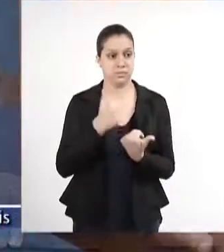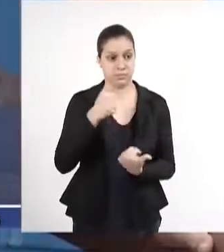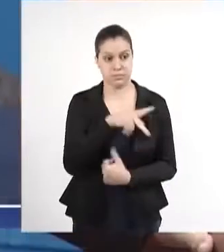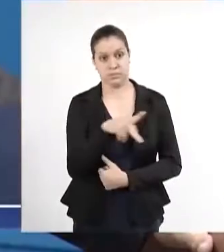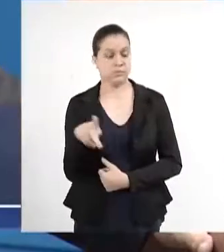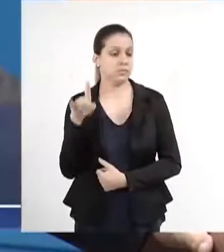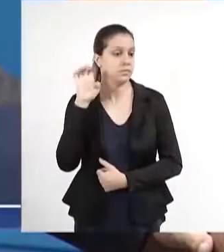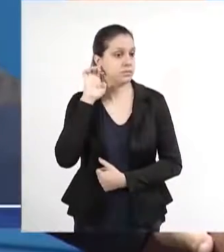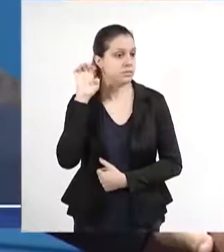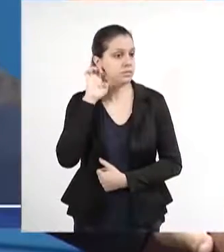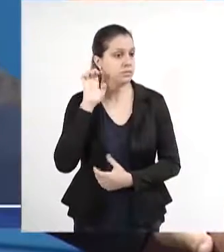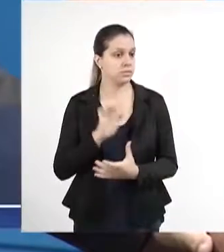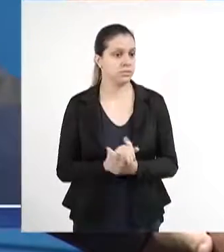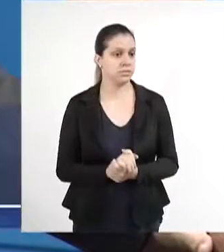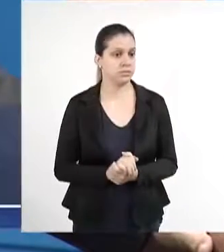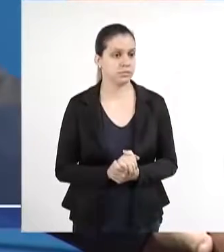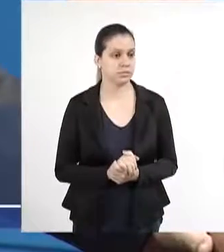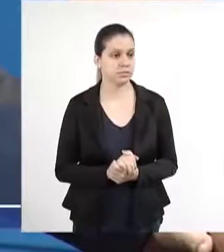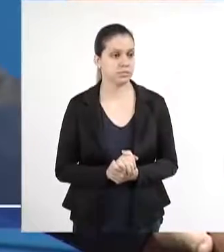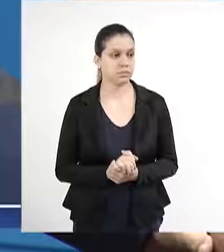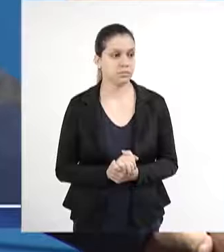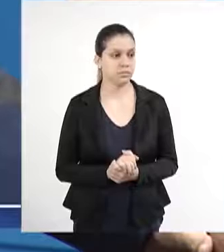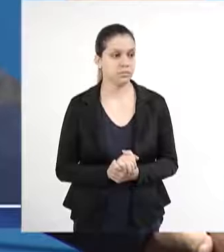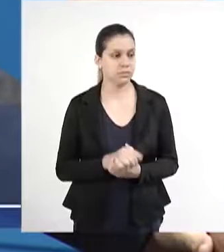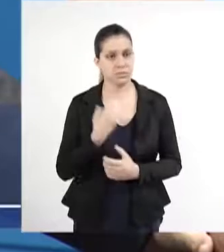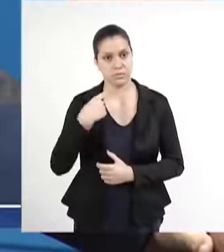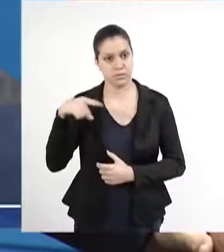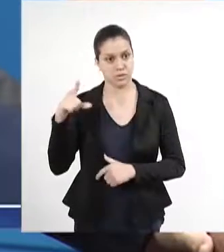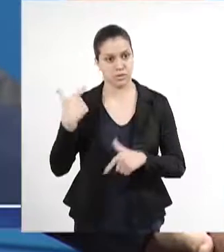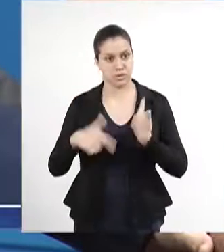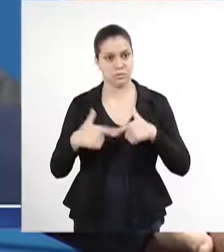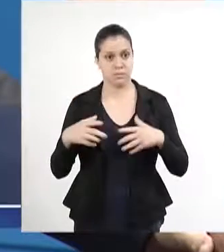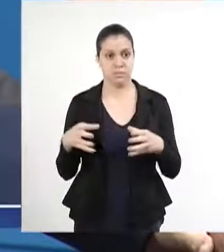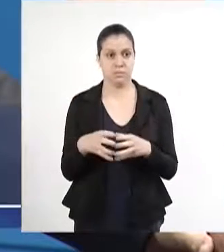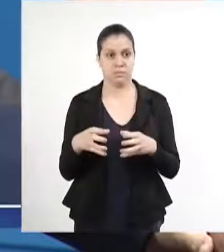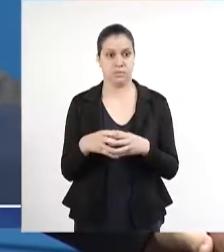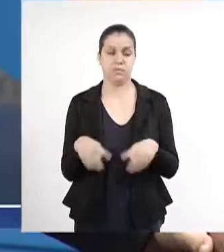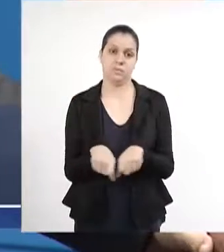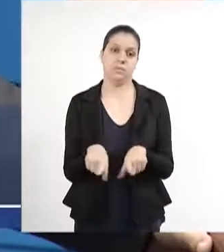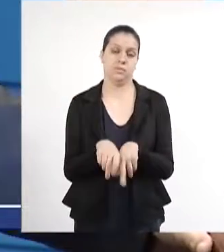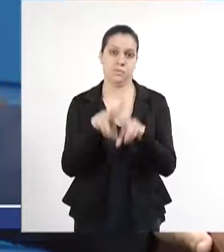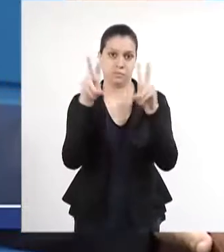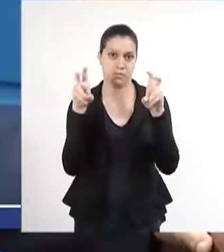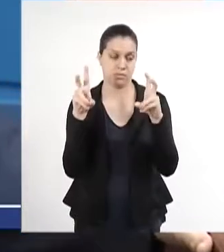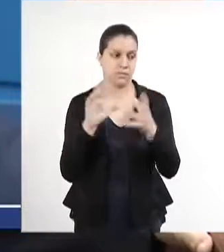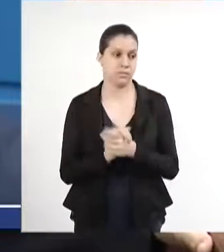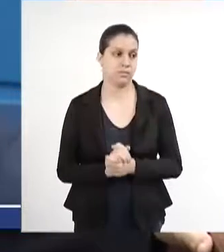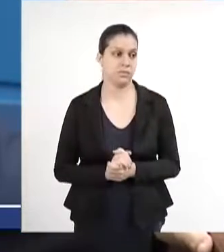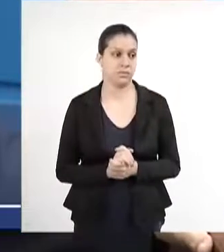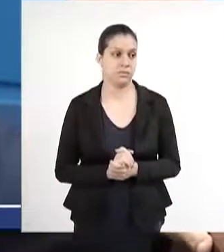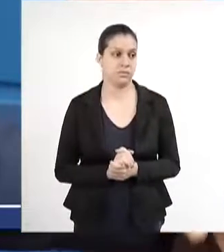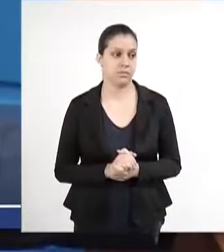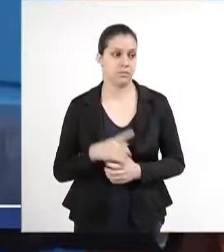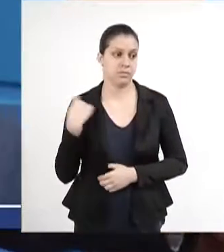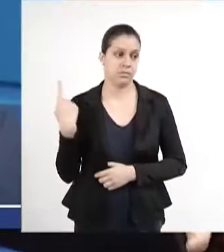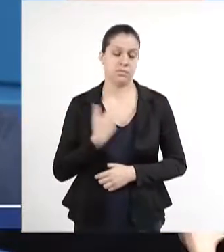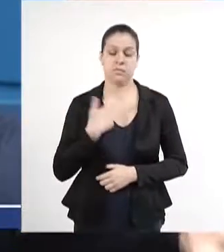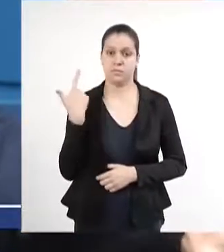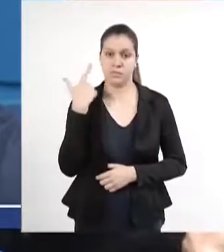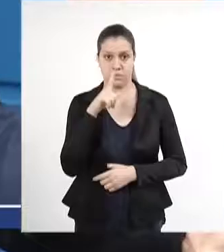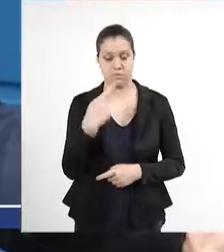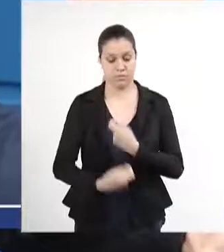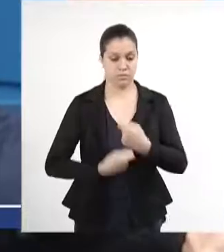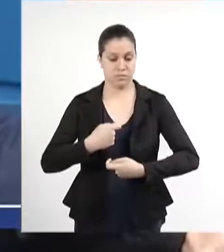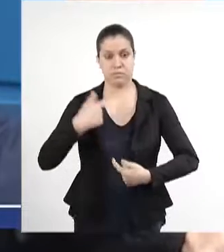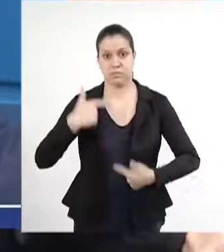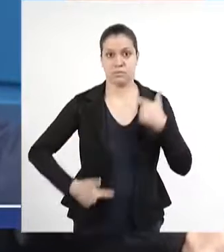Rocha, que foi trabalhando na frente esse assunto, da possibilidade da gente fazer uma gestão